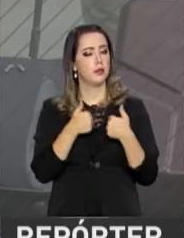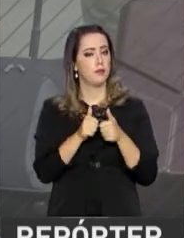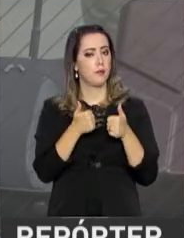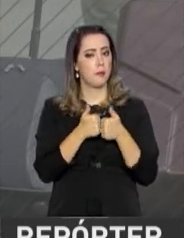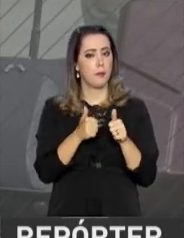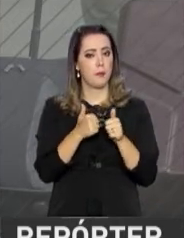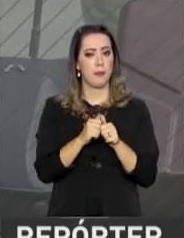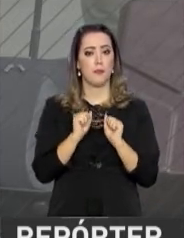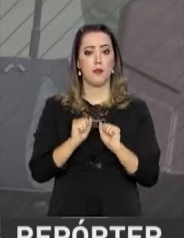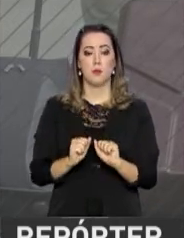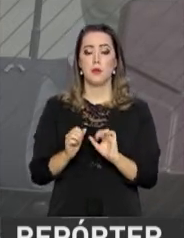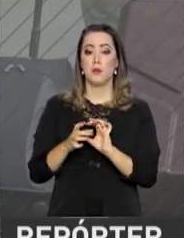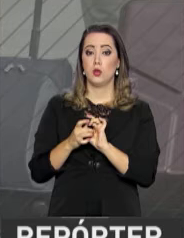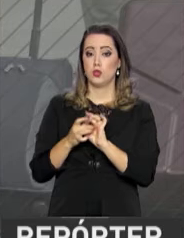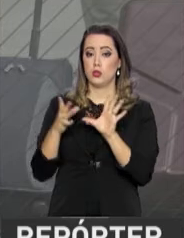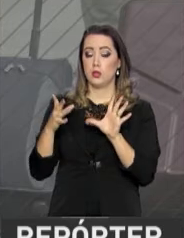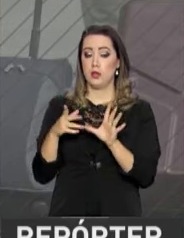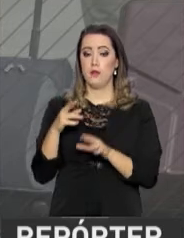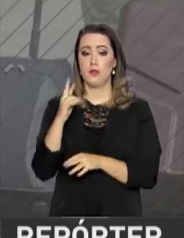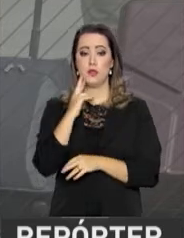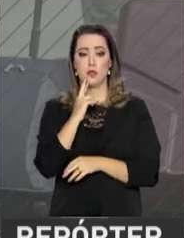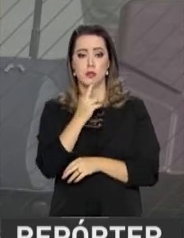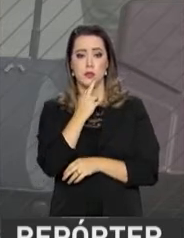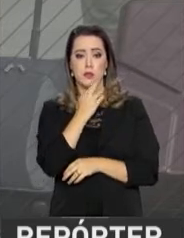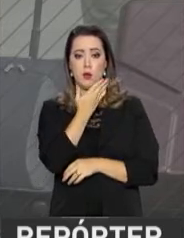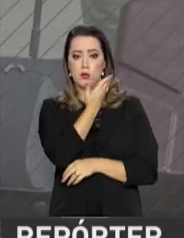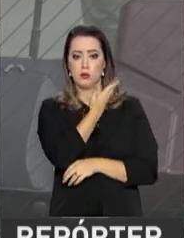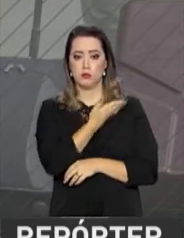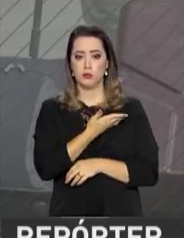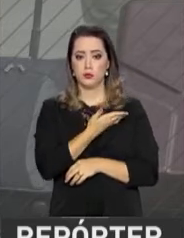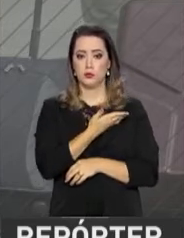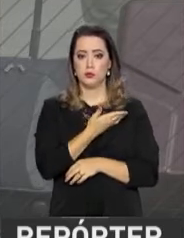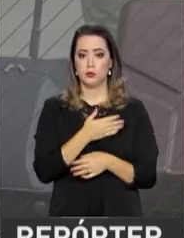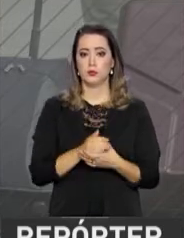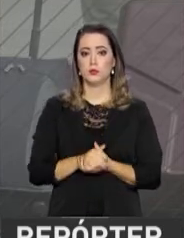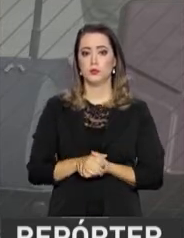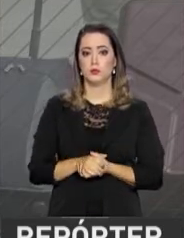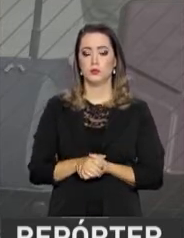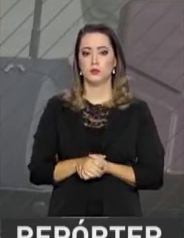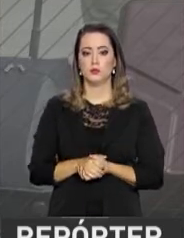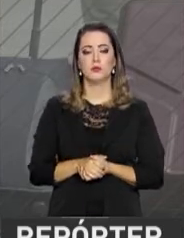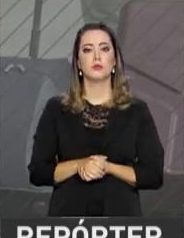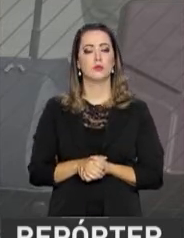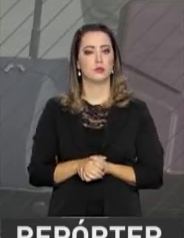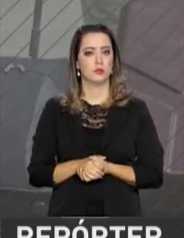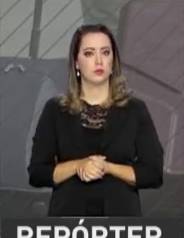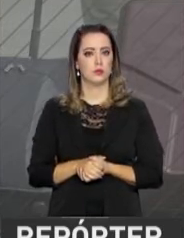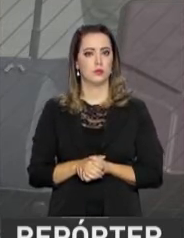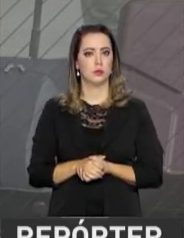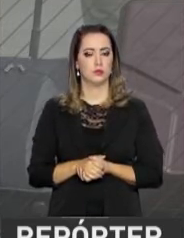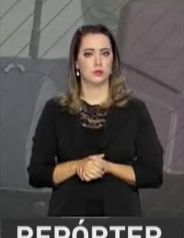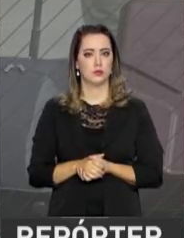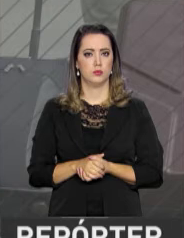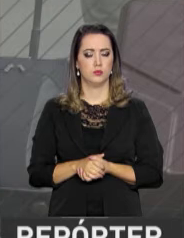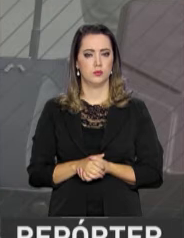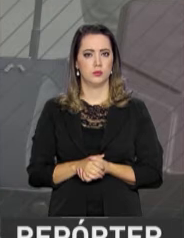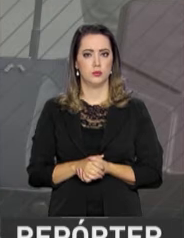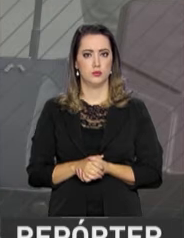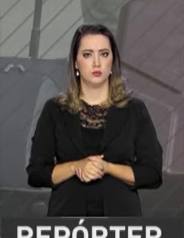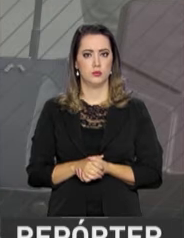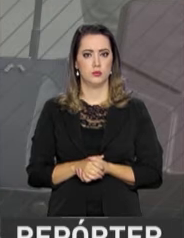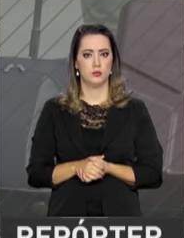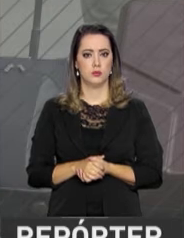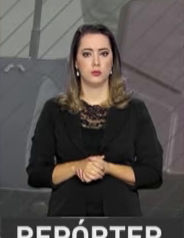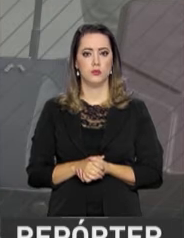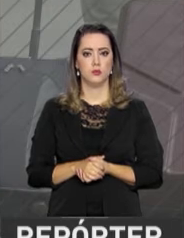se inscrever de forma facultativa todas as empresas que de alguma forma se relacionam com turismo, como restaurantes, bares, centros